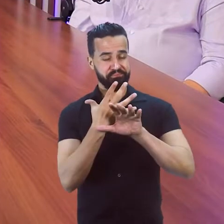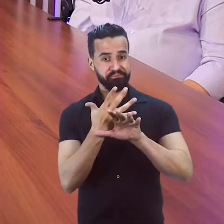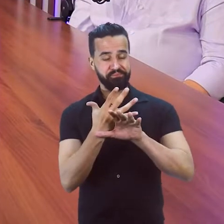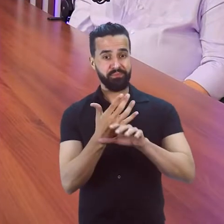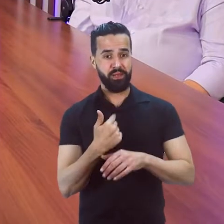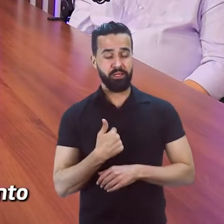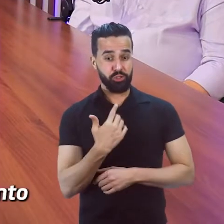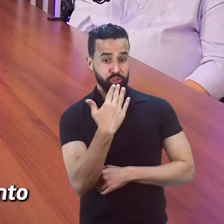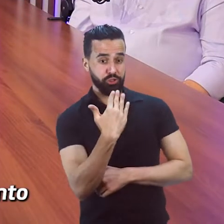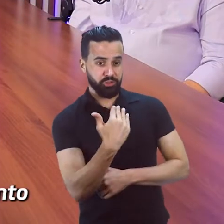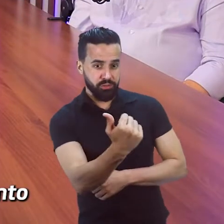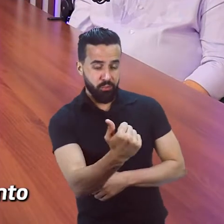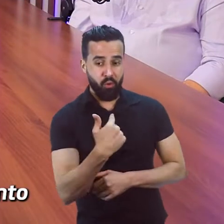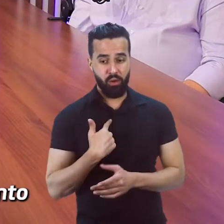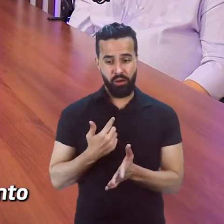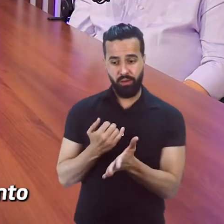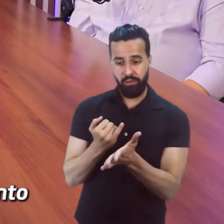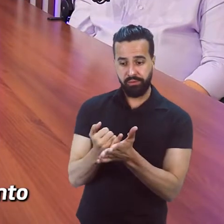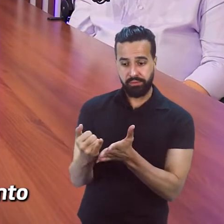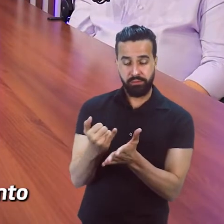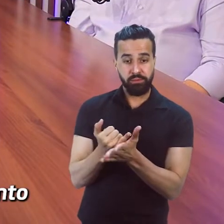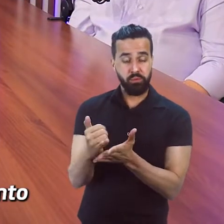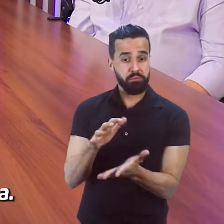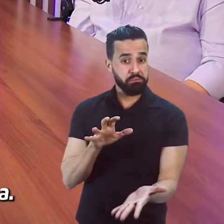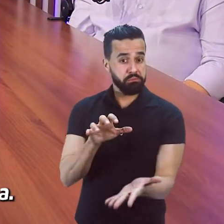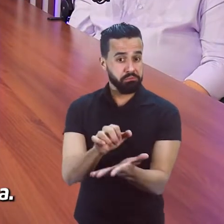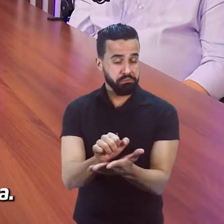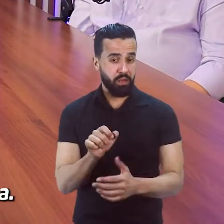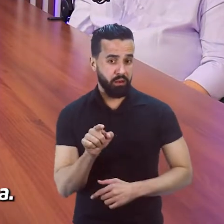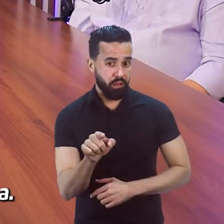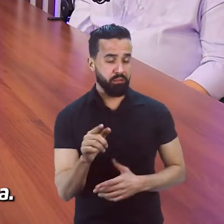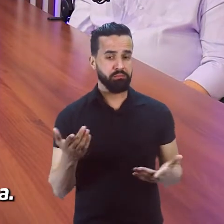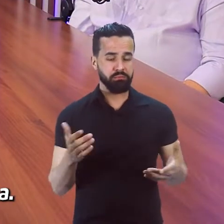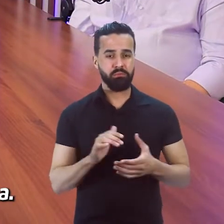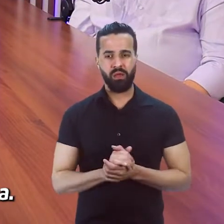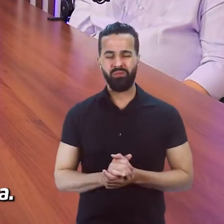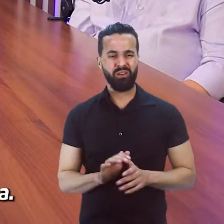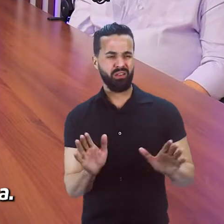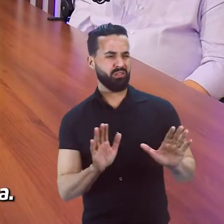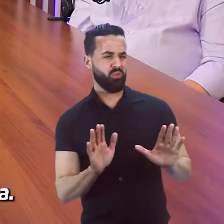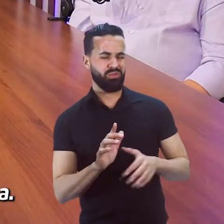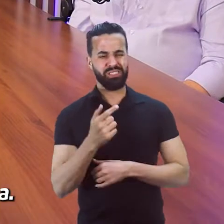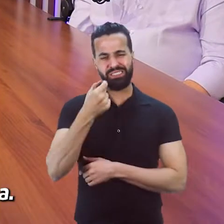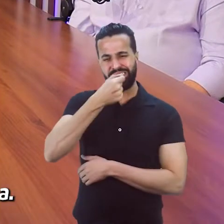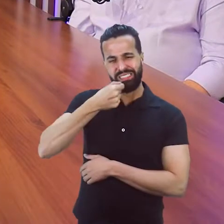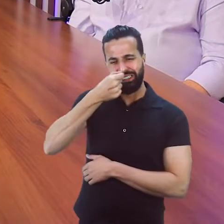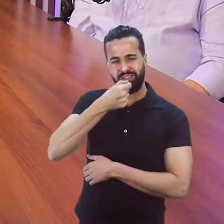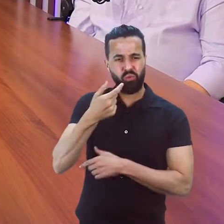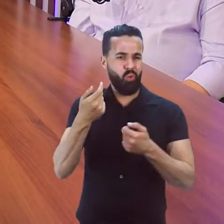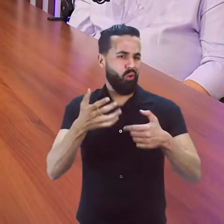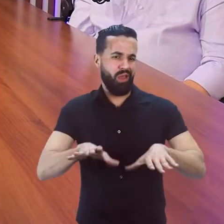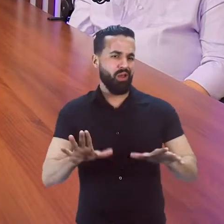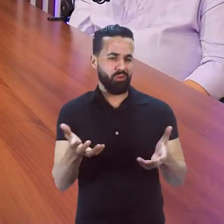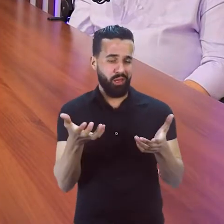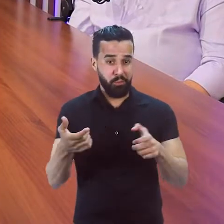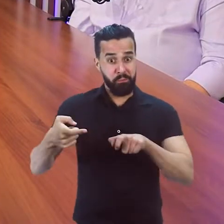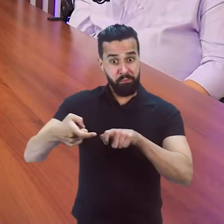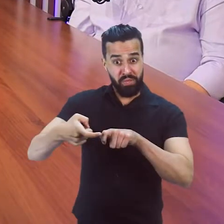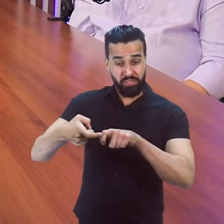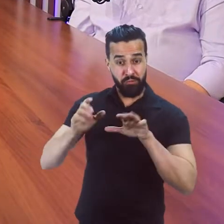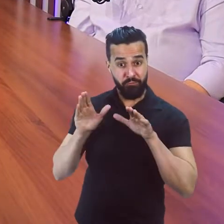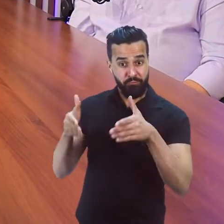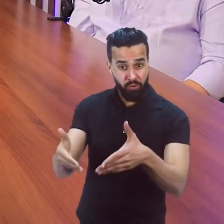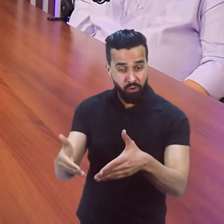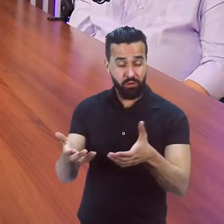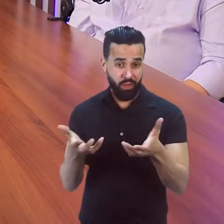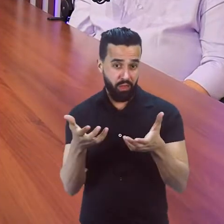uma pré-matrícula, não lembro como é que era o procedimento. E eu falei que eu não tinha interesse, que realmente eu queria fazer medicina, mas eles falaram,